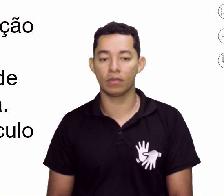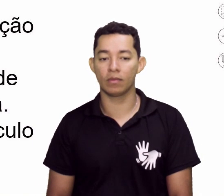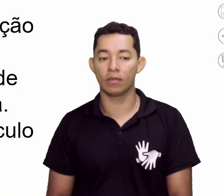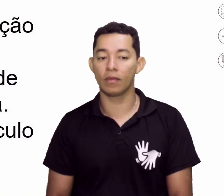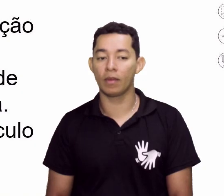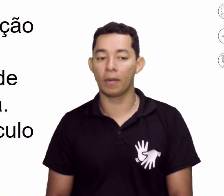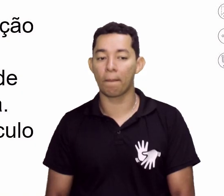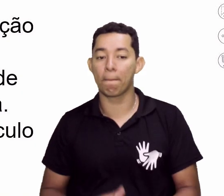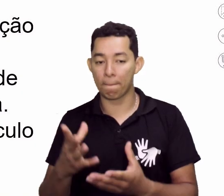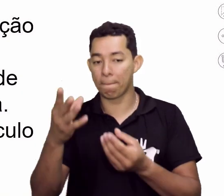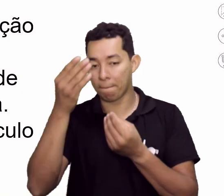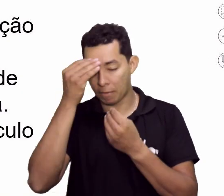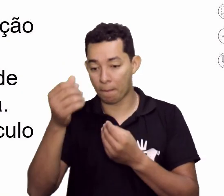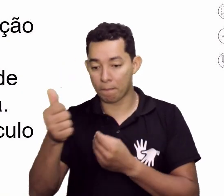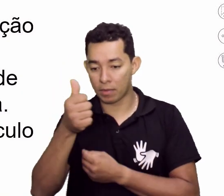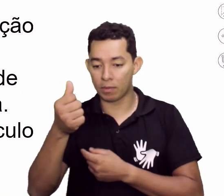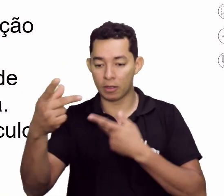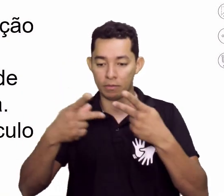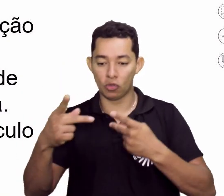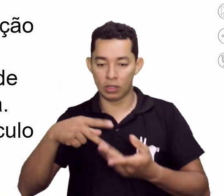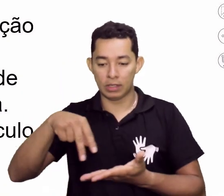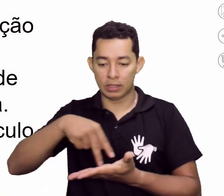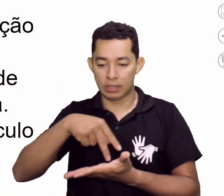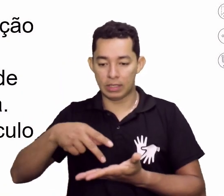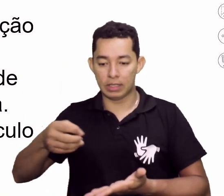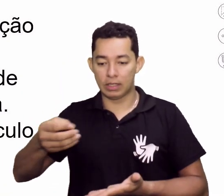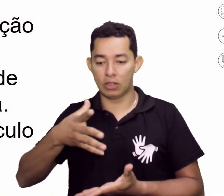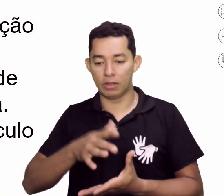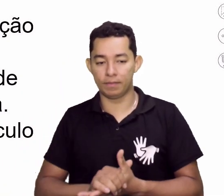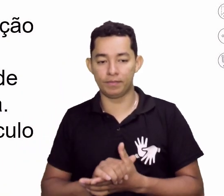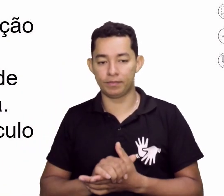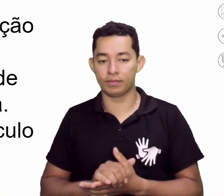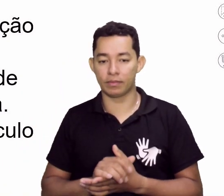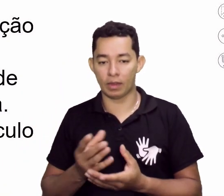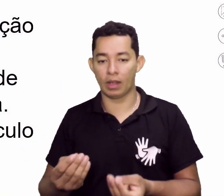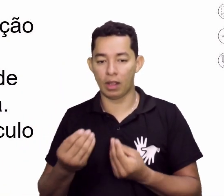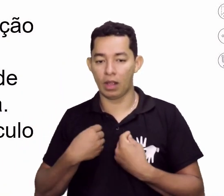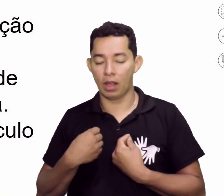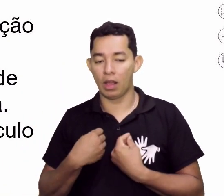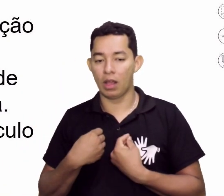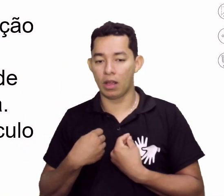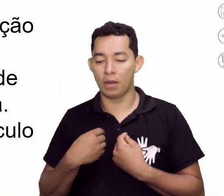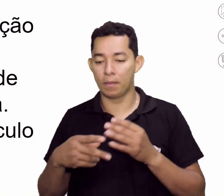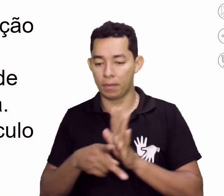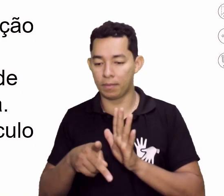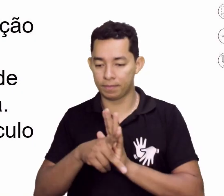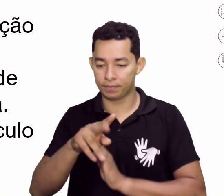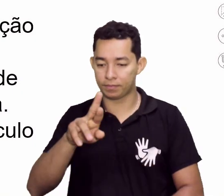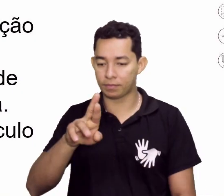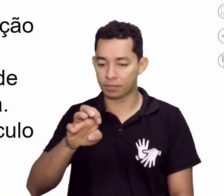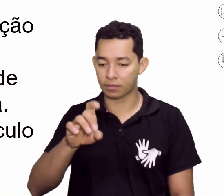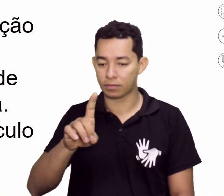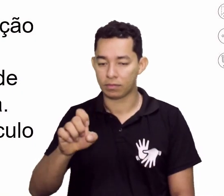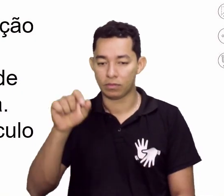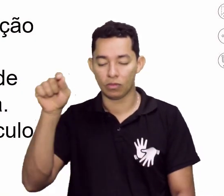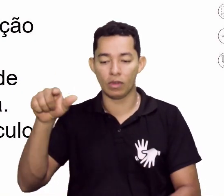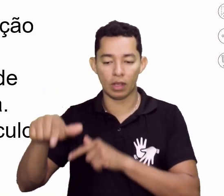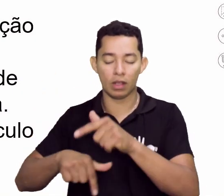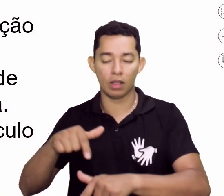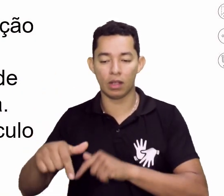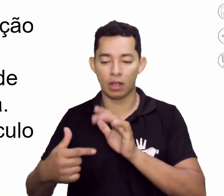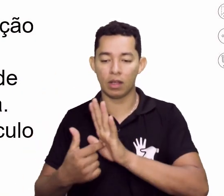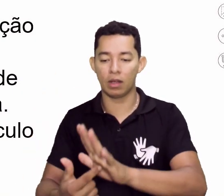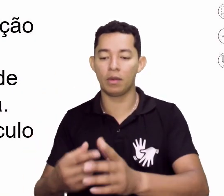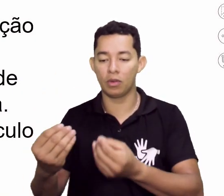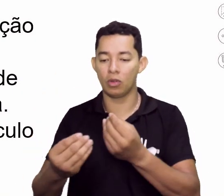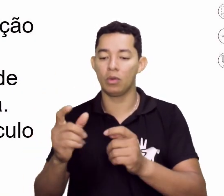Considerado o primeiro projeto de dança contemporânea concebido para a rede, esse trabalho é apresentado